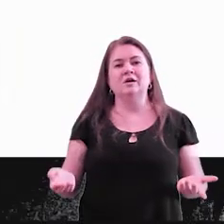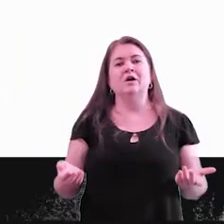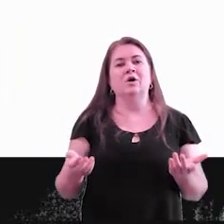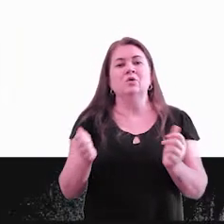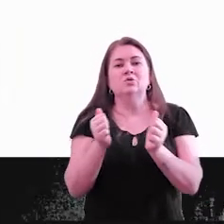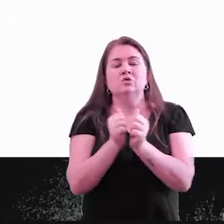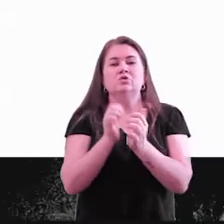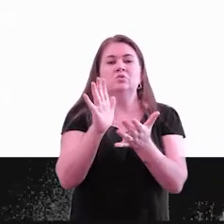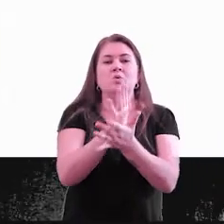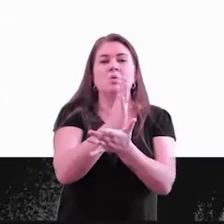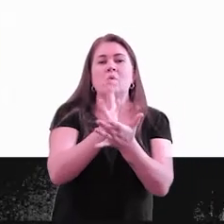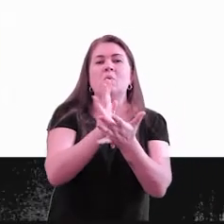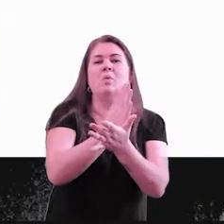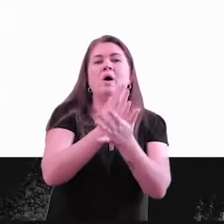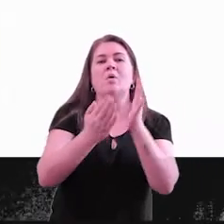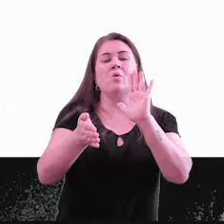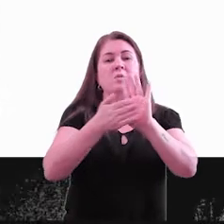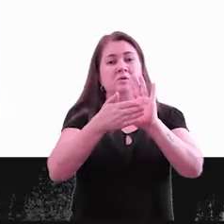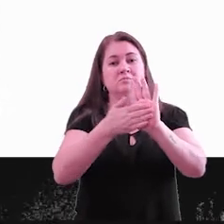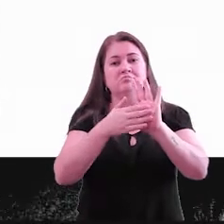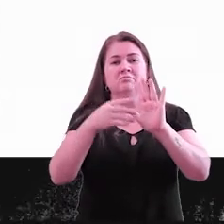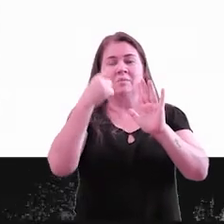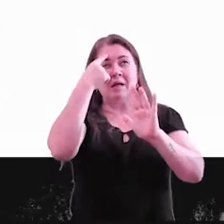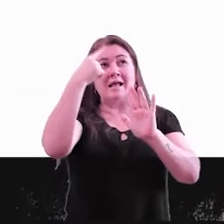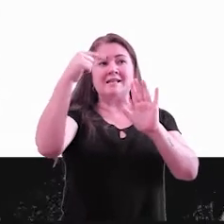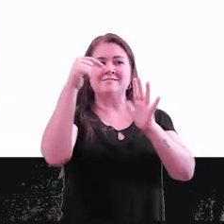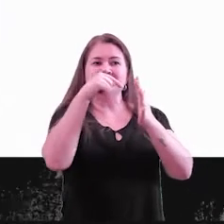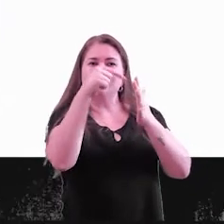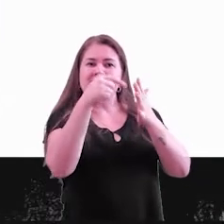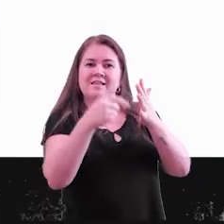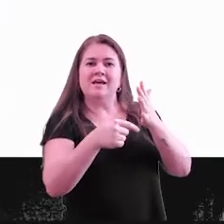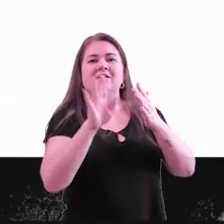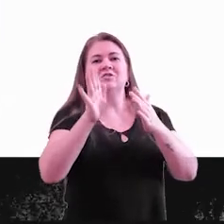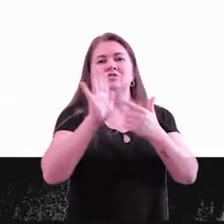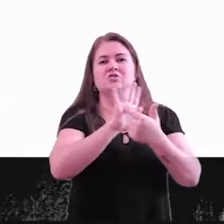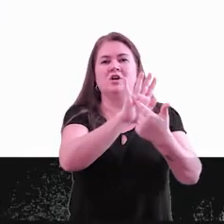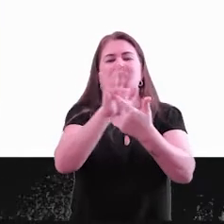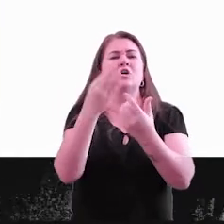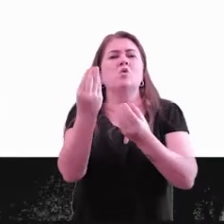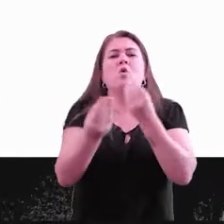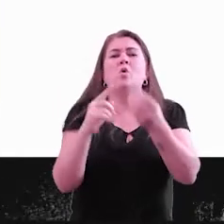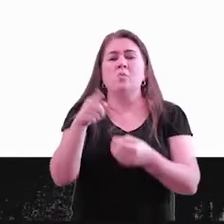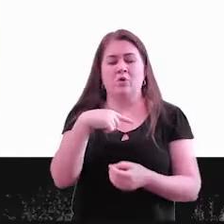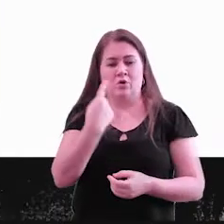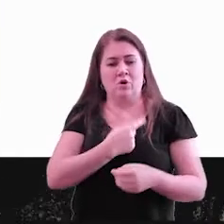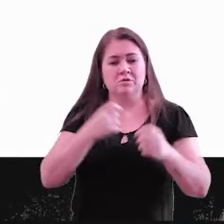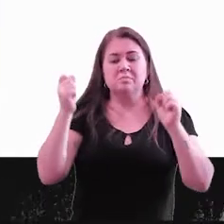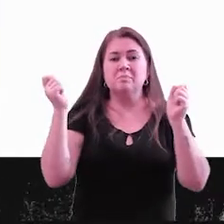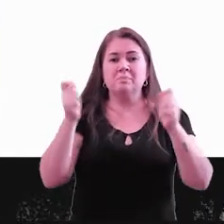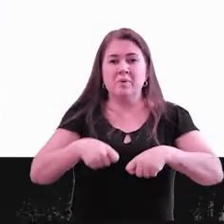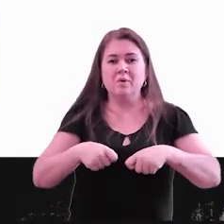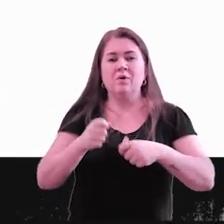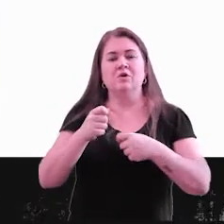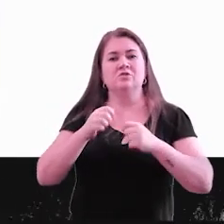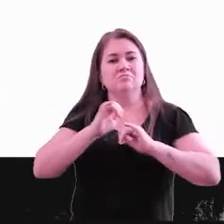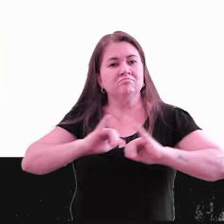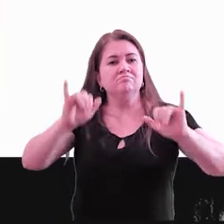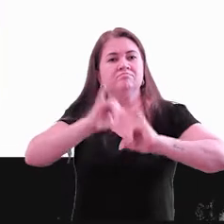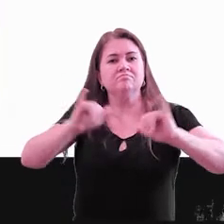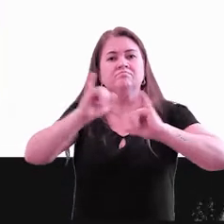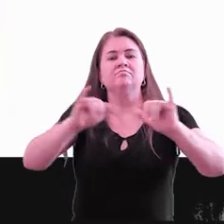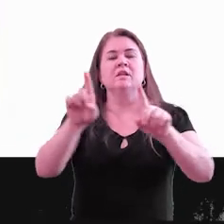essa divulgação científica, valorizando a acessibilidade comunicacional nos museus